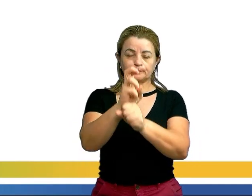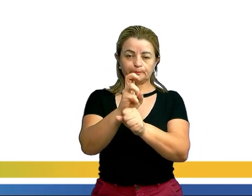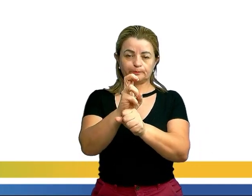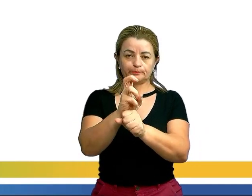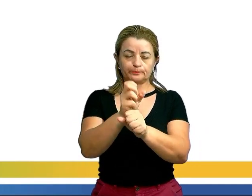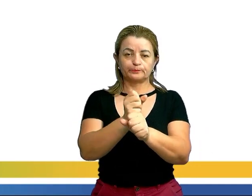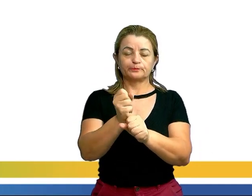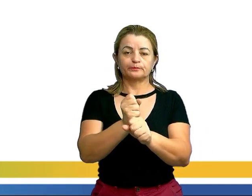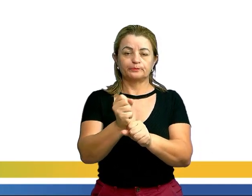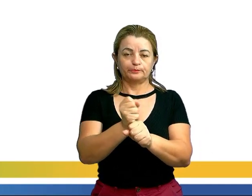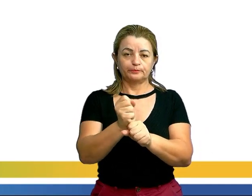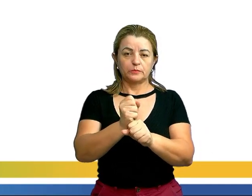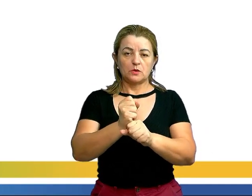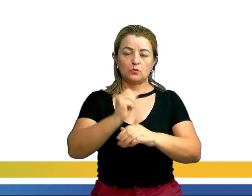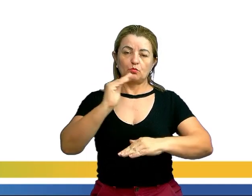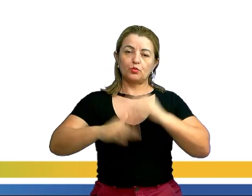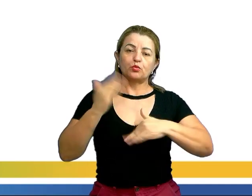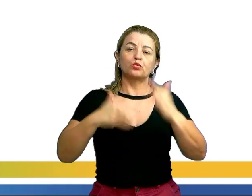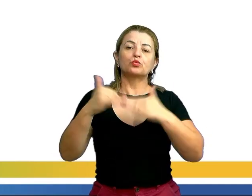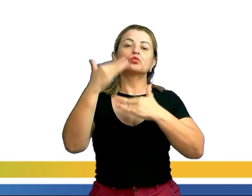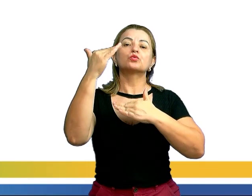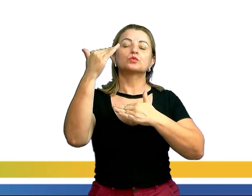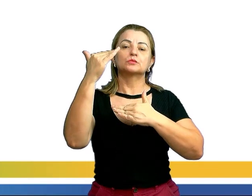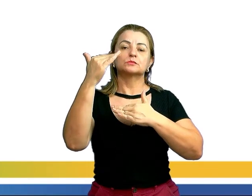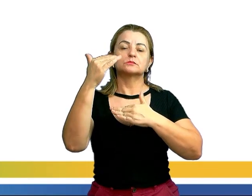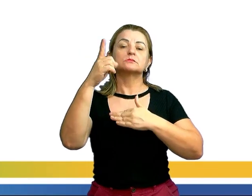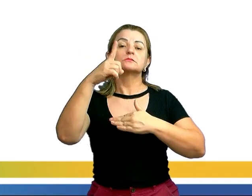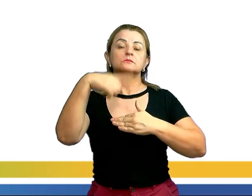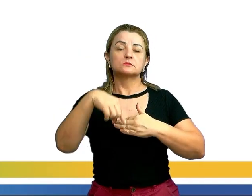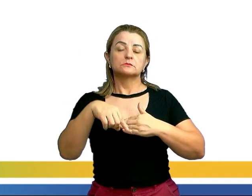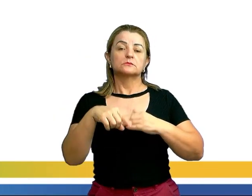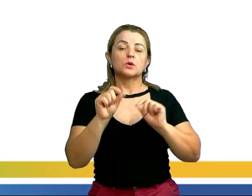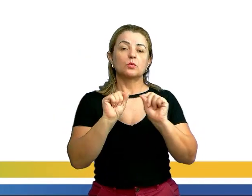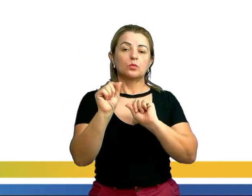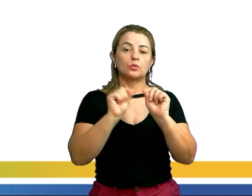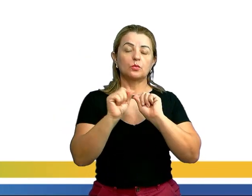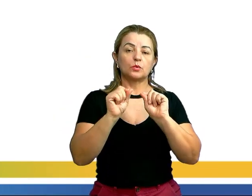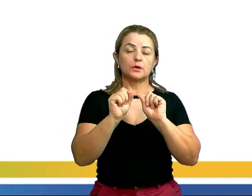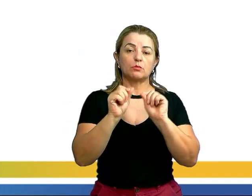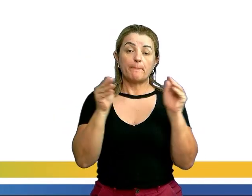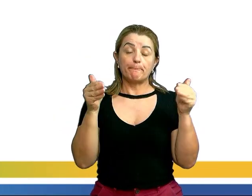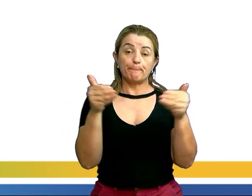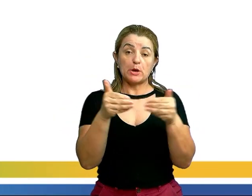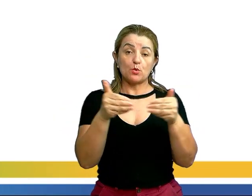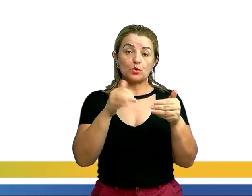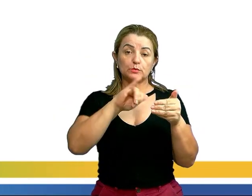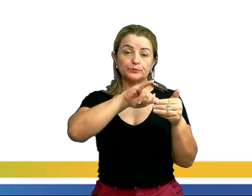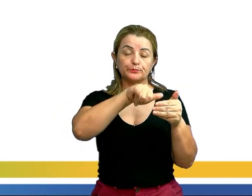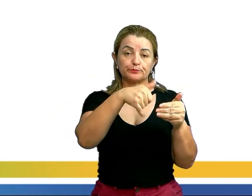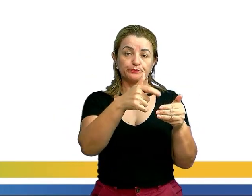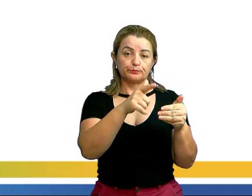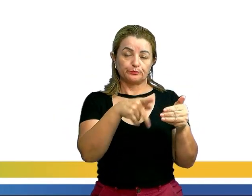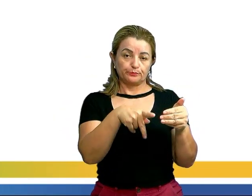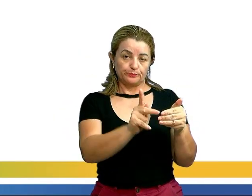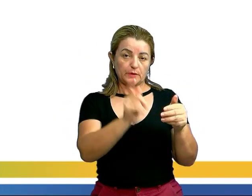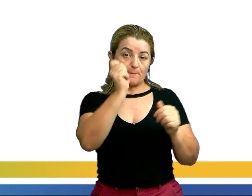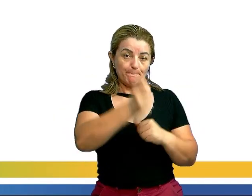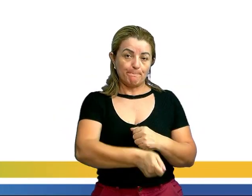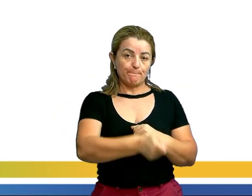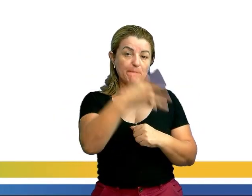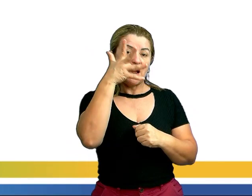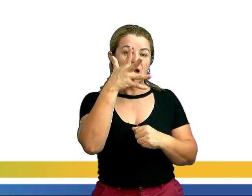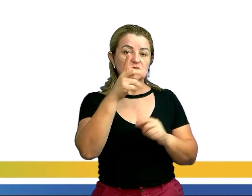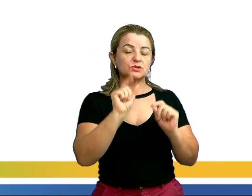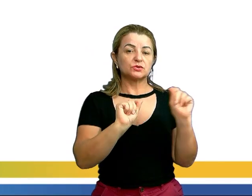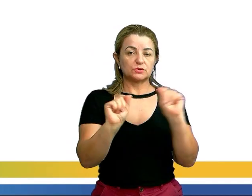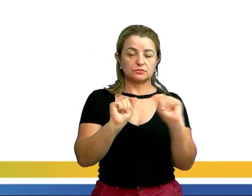em 5 anos de mandato. Esse era o lema do JK. Era a fórmula mágica que ele tinha. E